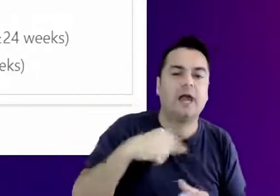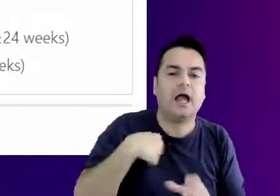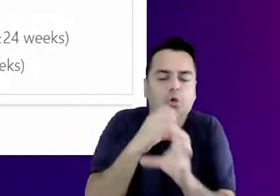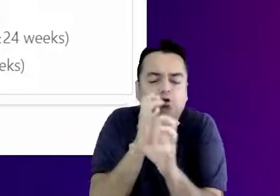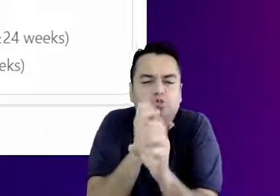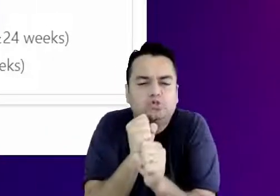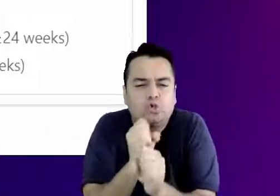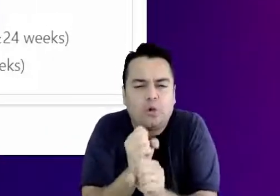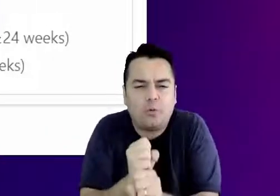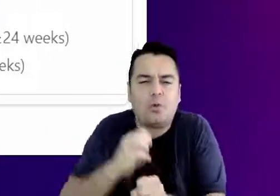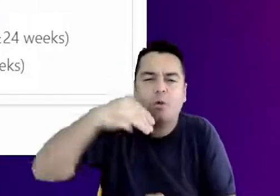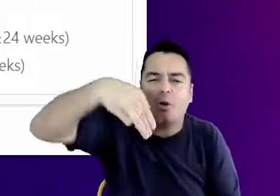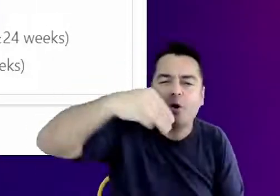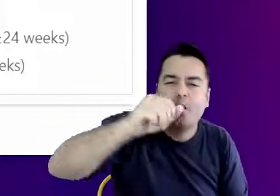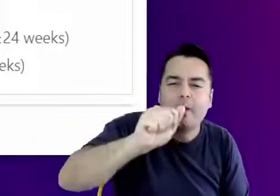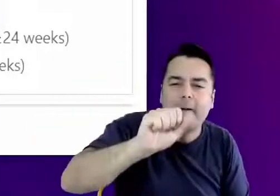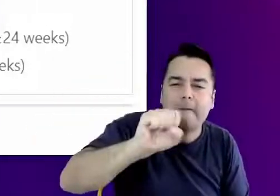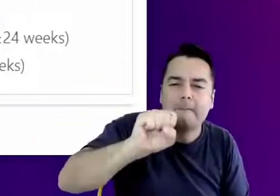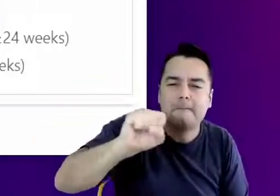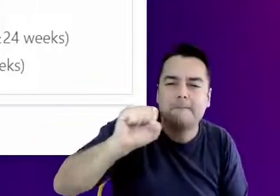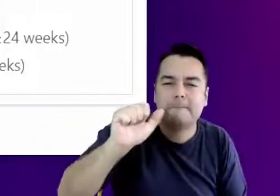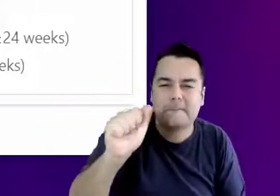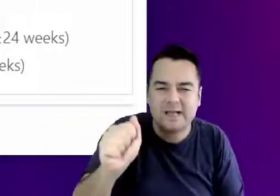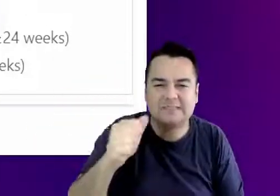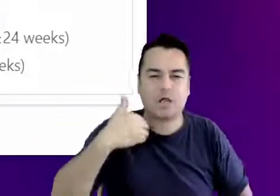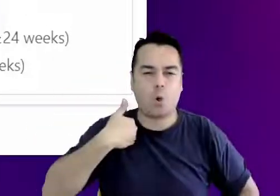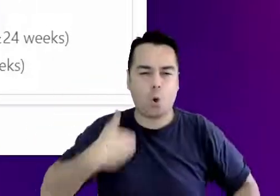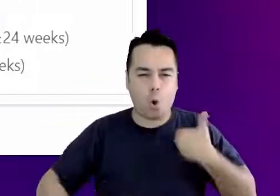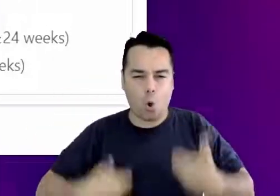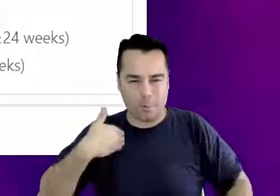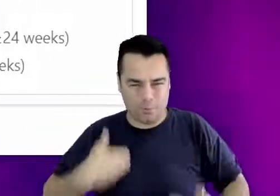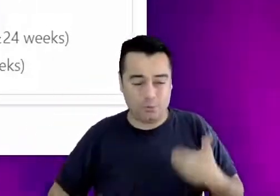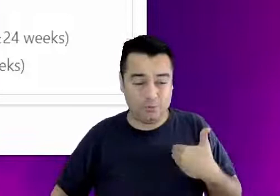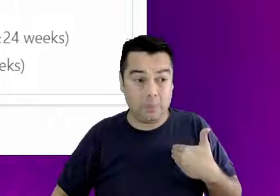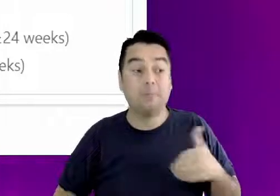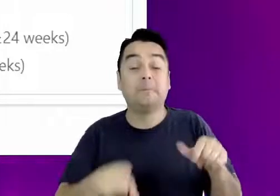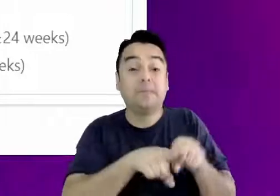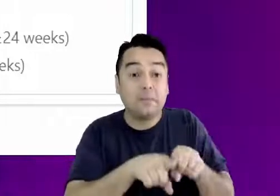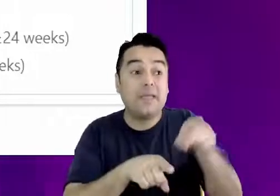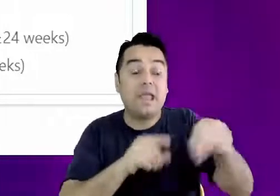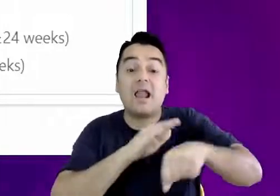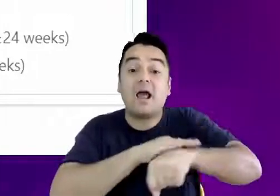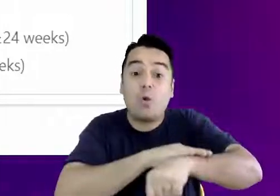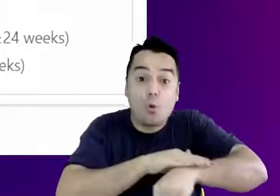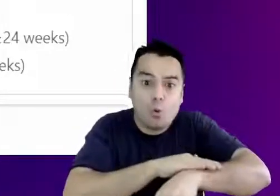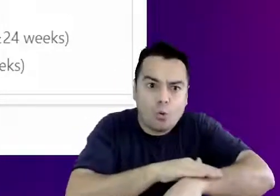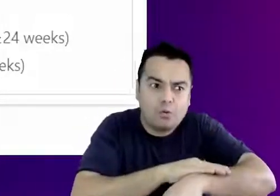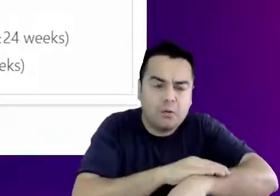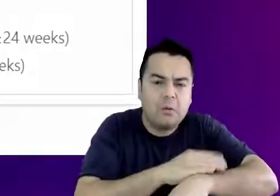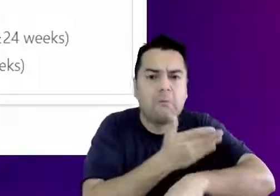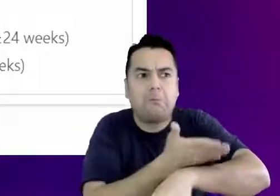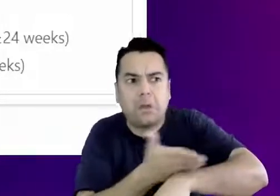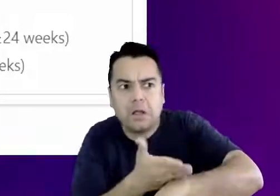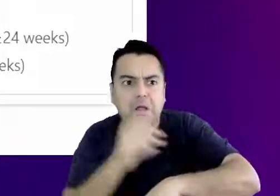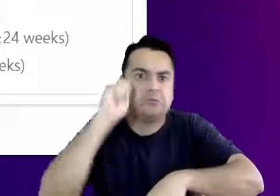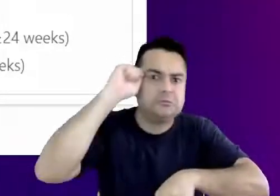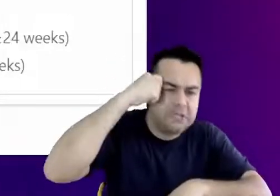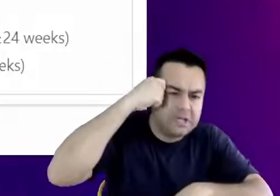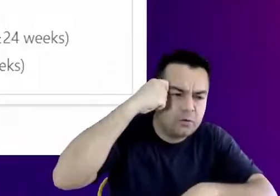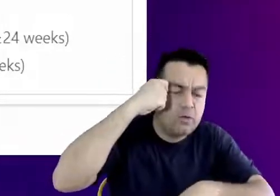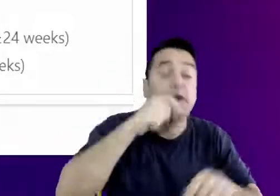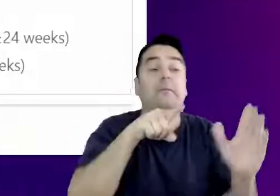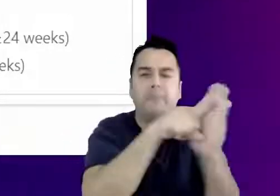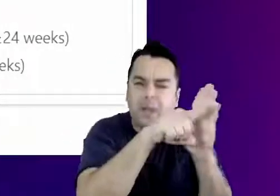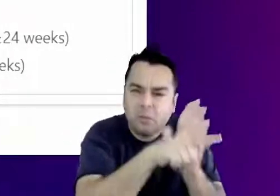a raça dessa paciente, se a paciente fuma ou não, se a mãe teve pré-eclâmpsia,